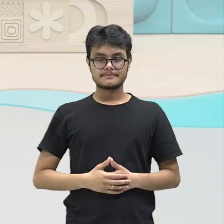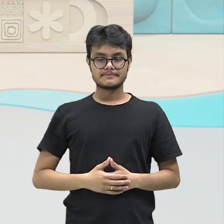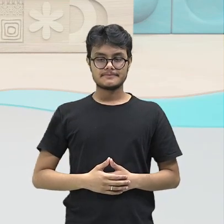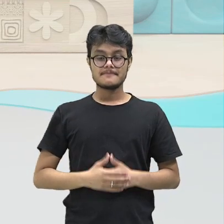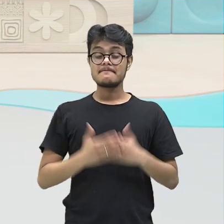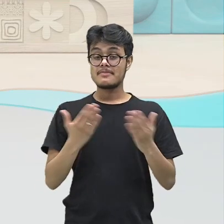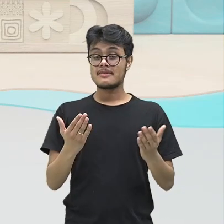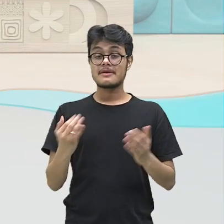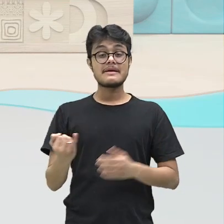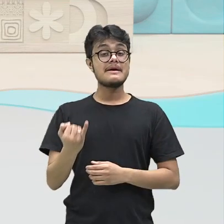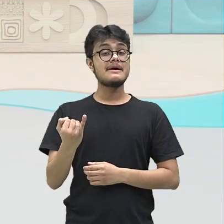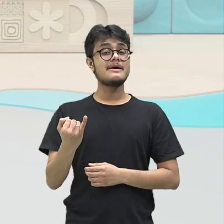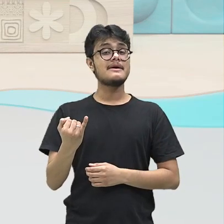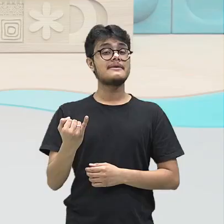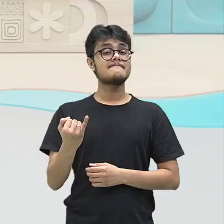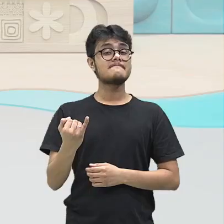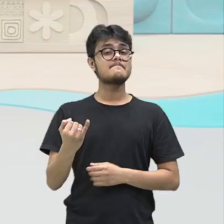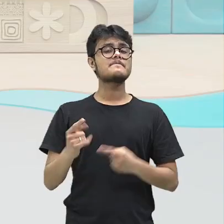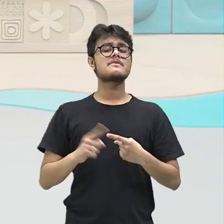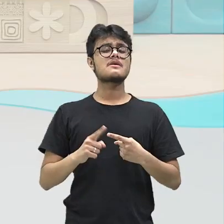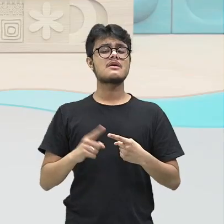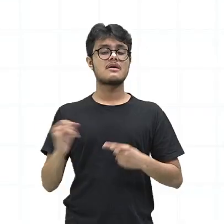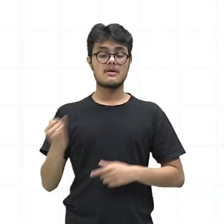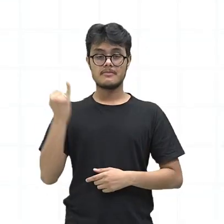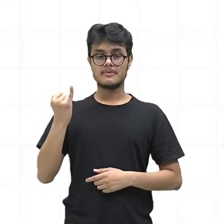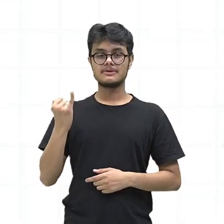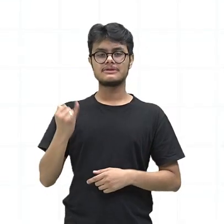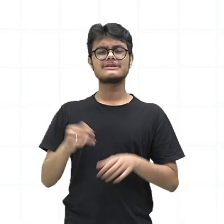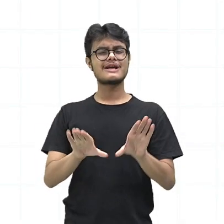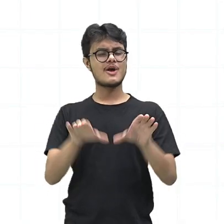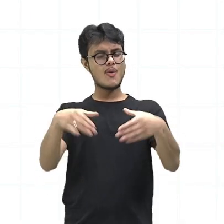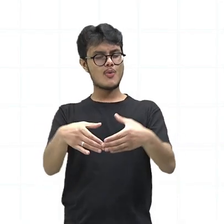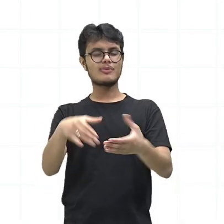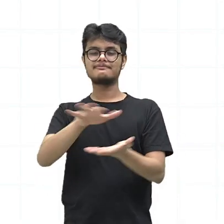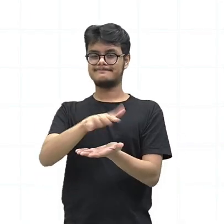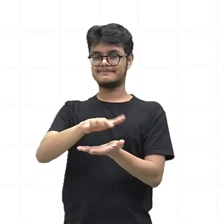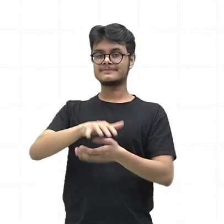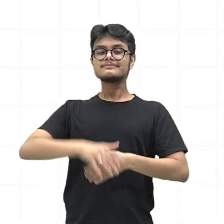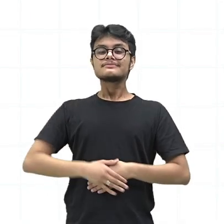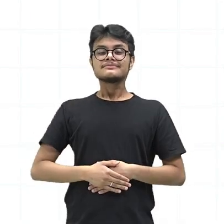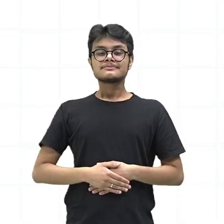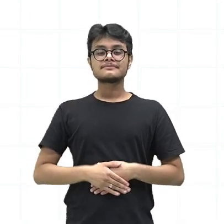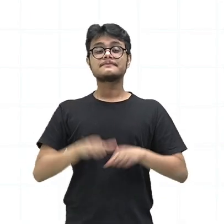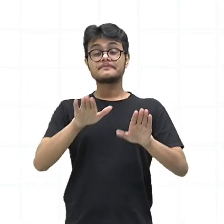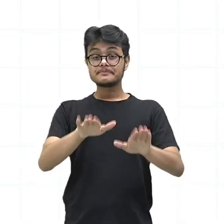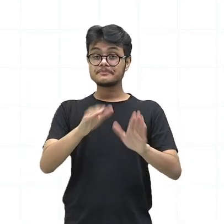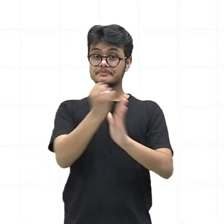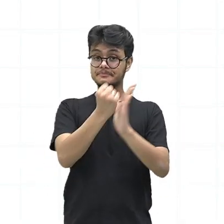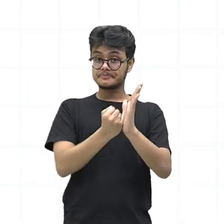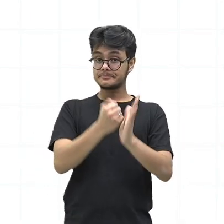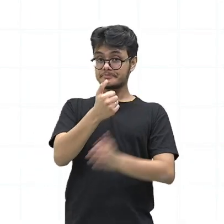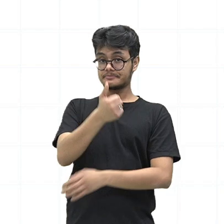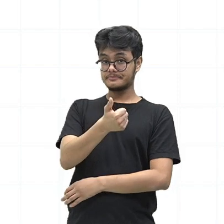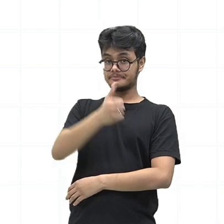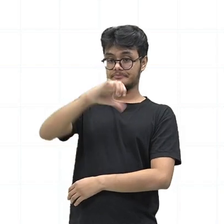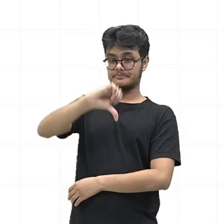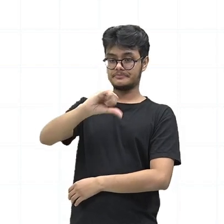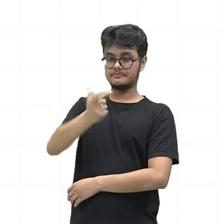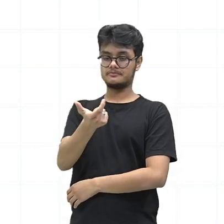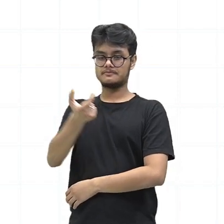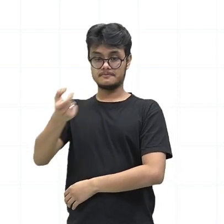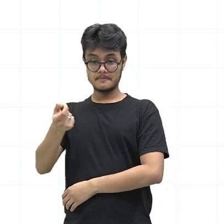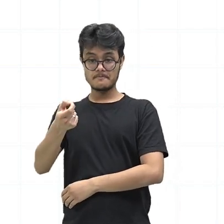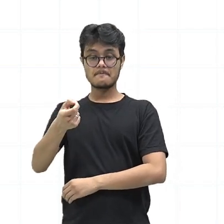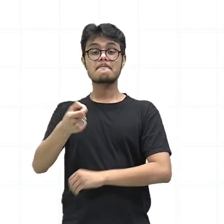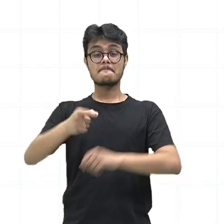elemento importantíssimo do carnaval é a escola de samba, não é, gente? Durante a década de 1920, os sambistas